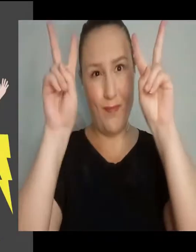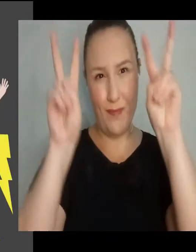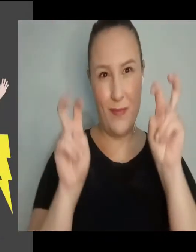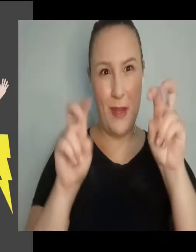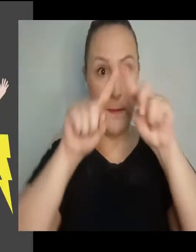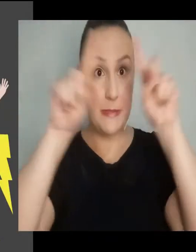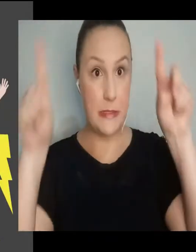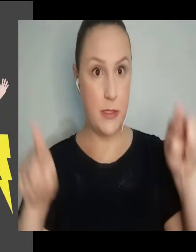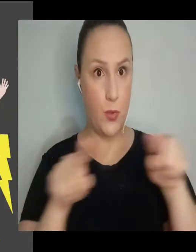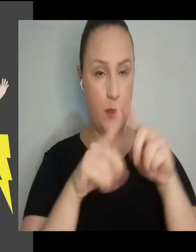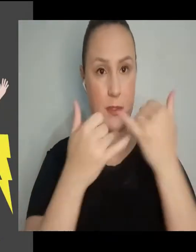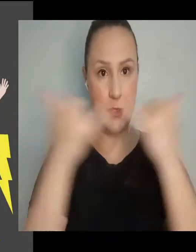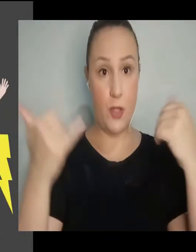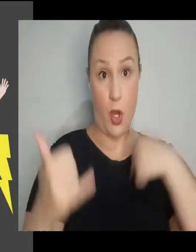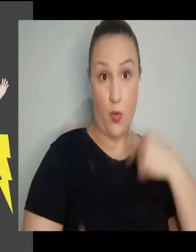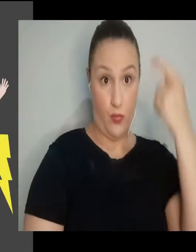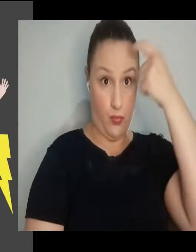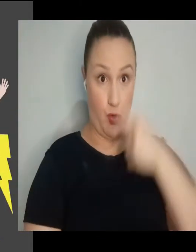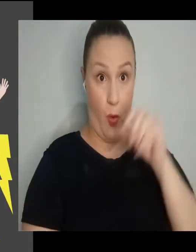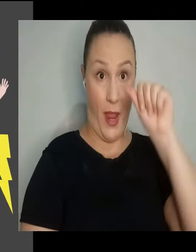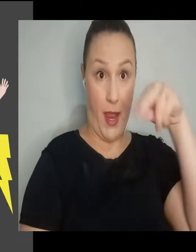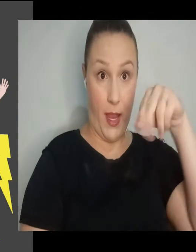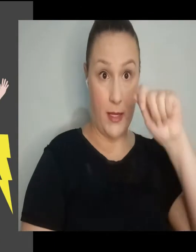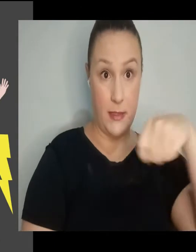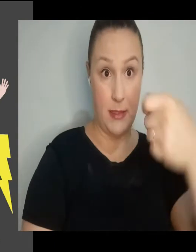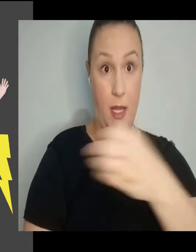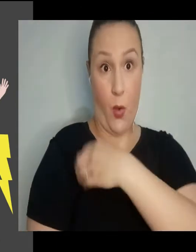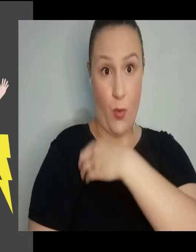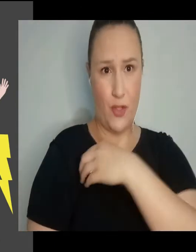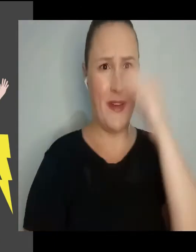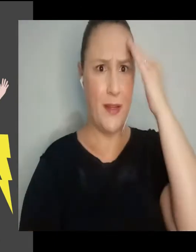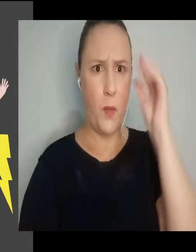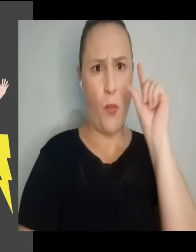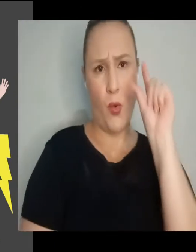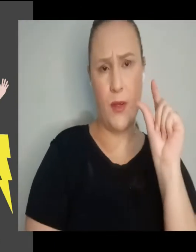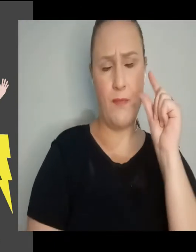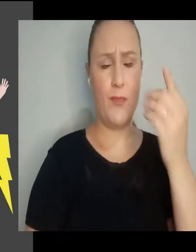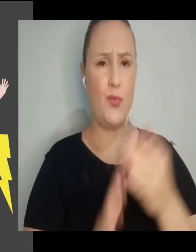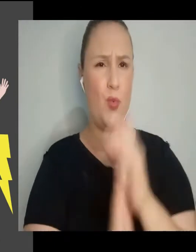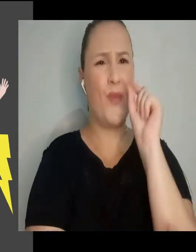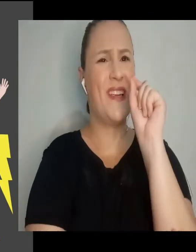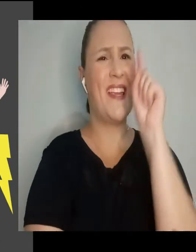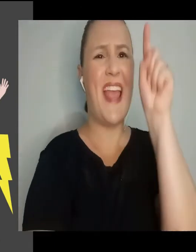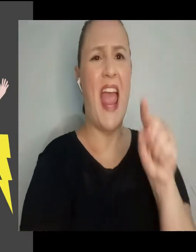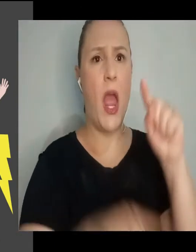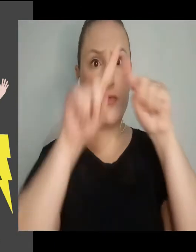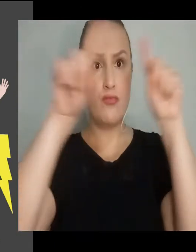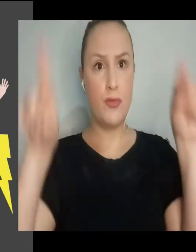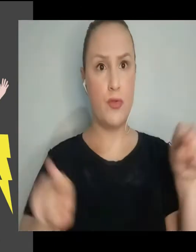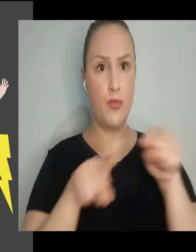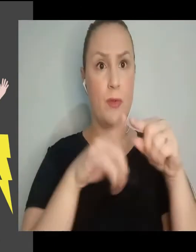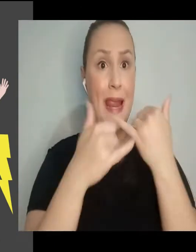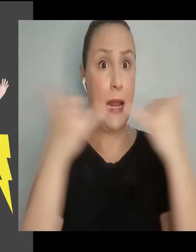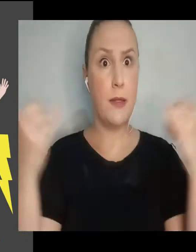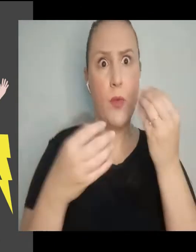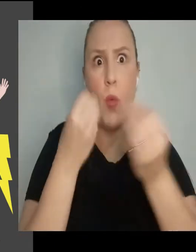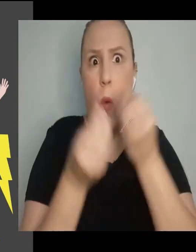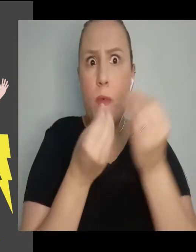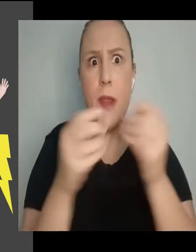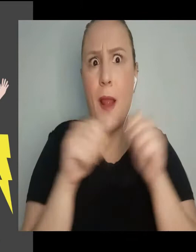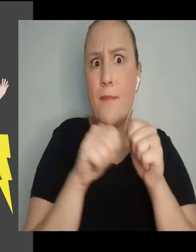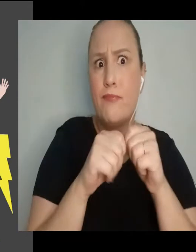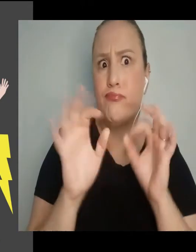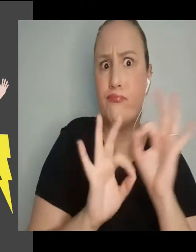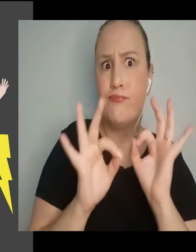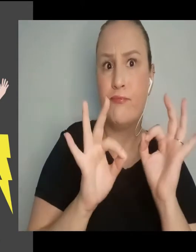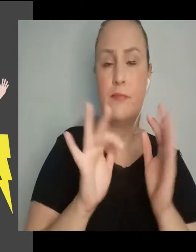Olá, pessoal. Hoje a gente vai falar então um pouquinho sobre circuitos elétricos. Eu sou a Ana e a gente vai entender então um pouquinho